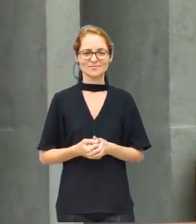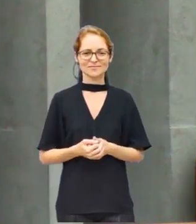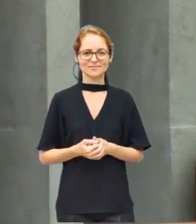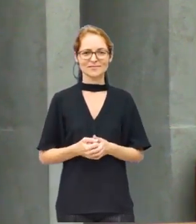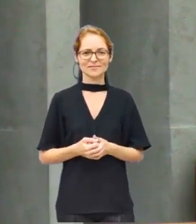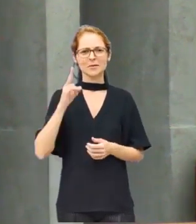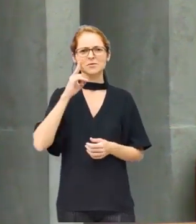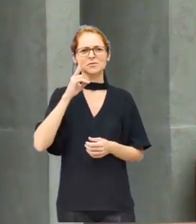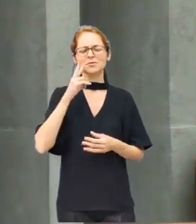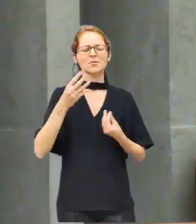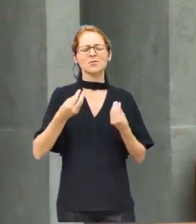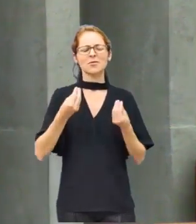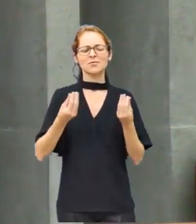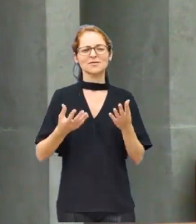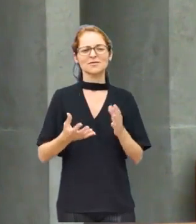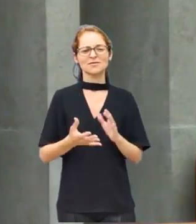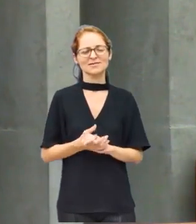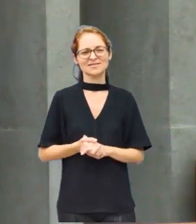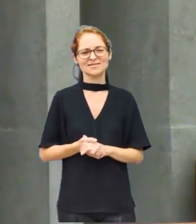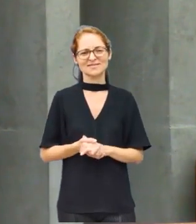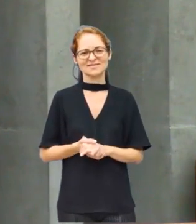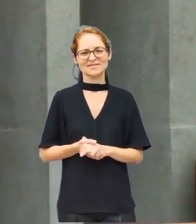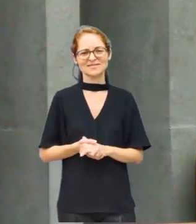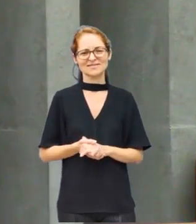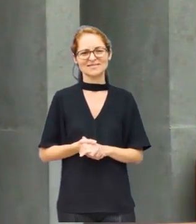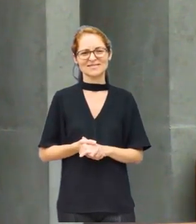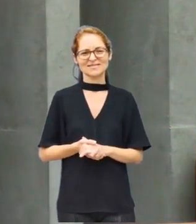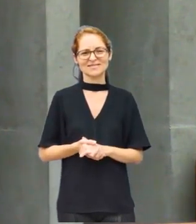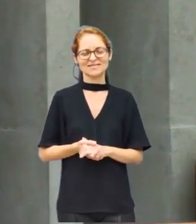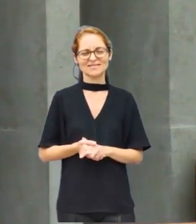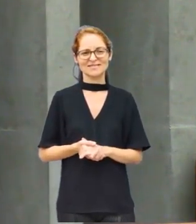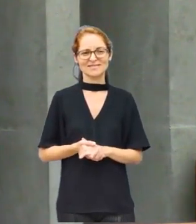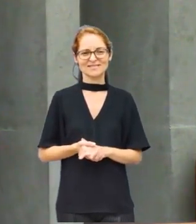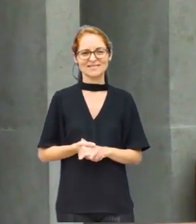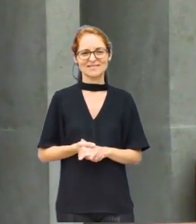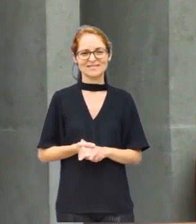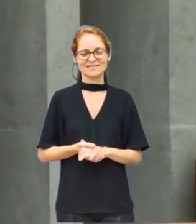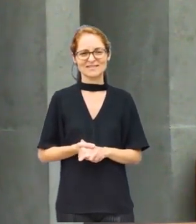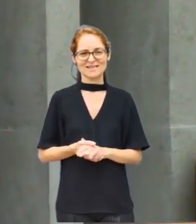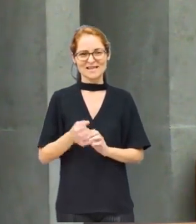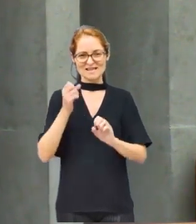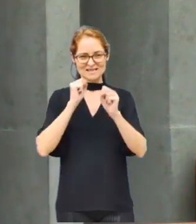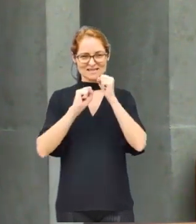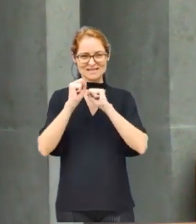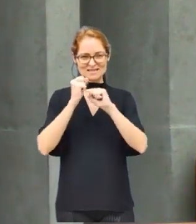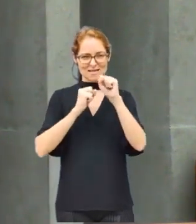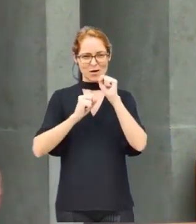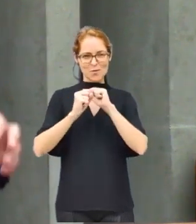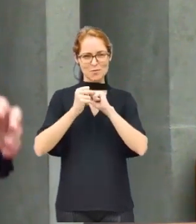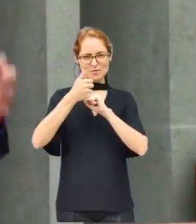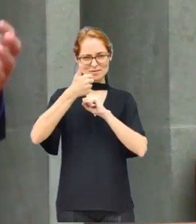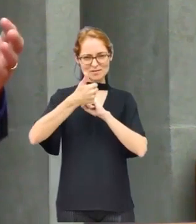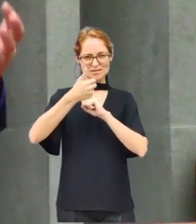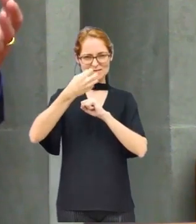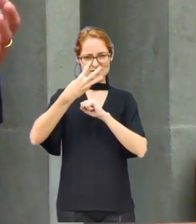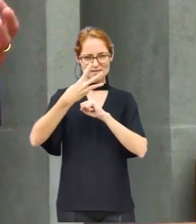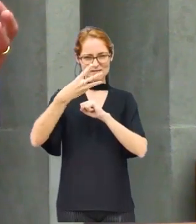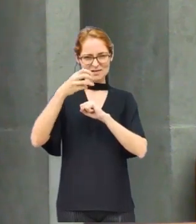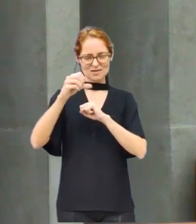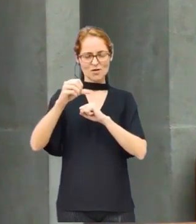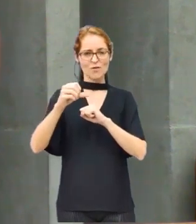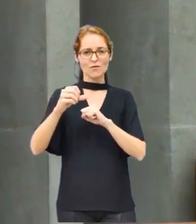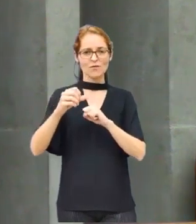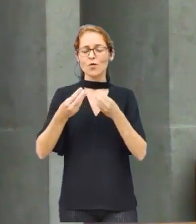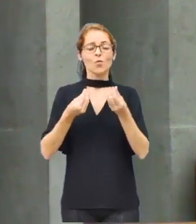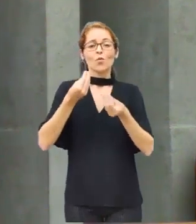Que história é essa? Quando nós vamos para algum salmo, principalmente talvez Salmo 139, como, onde eu